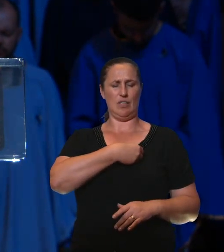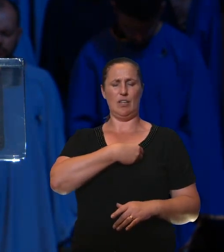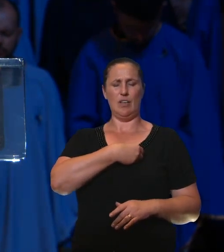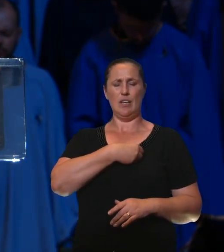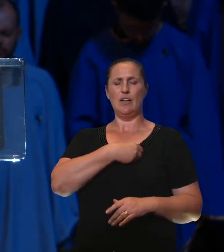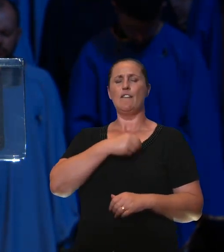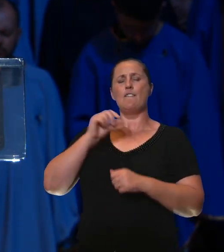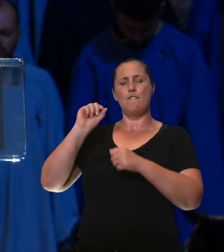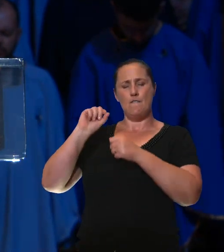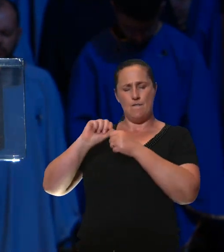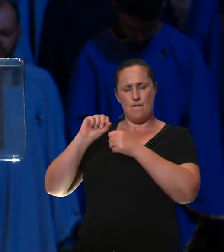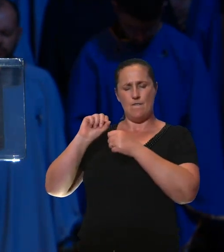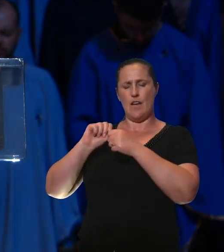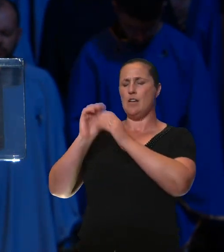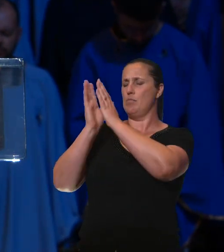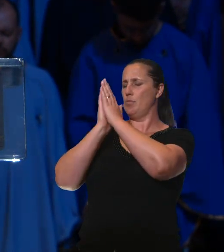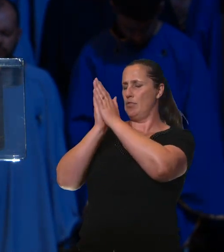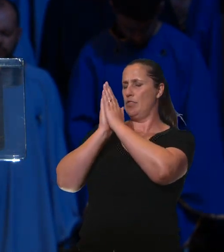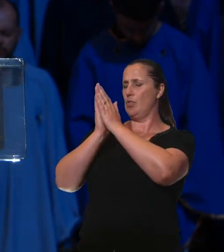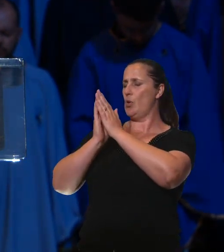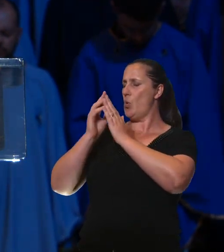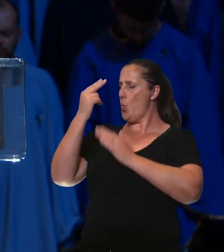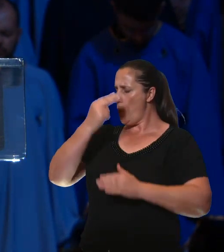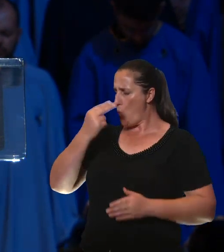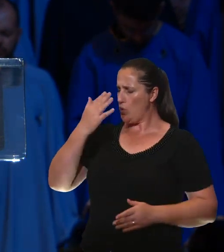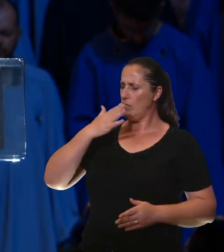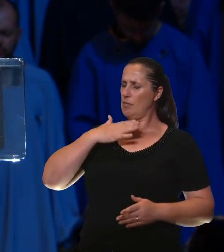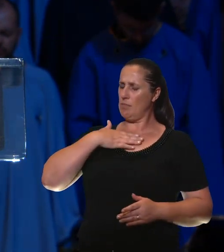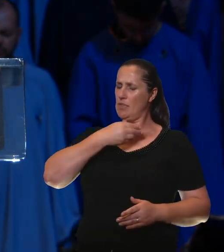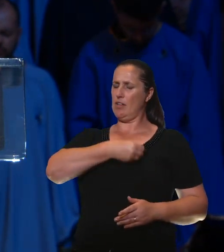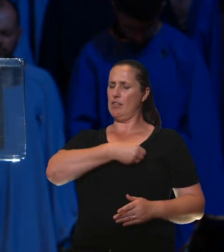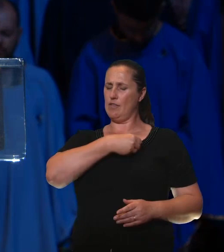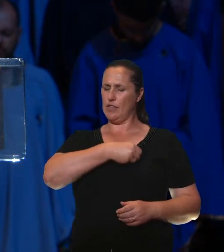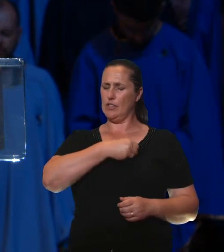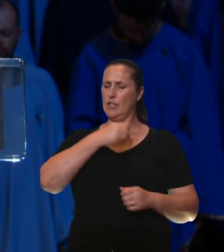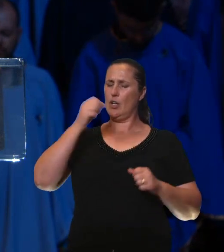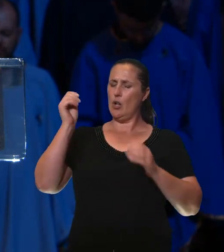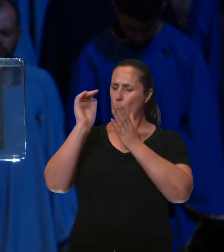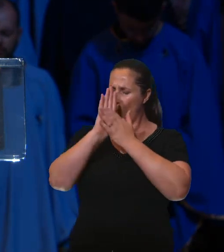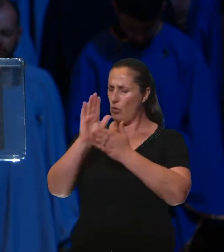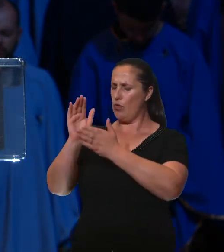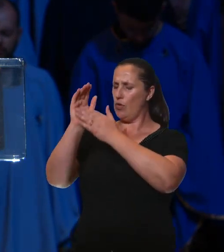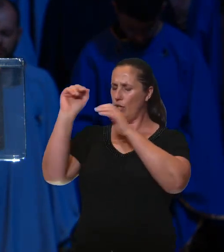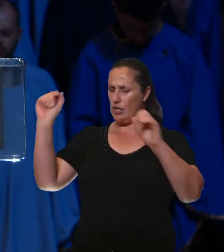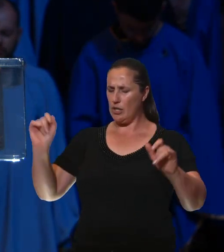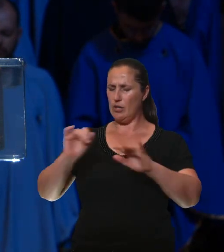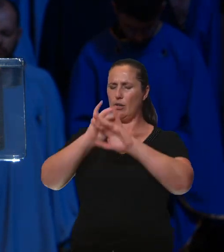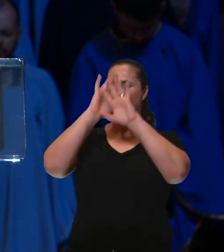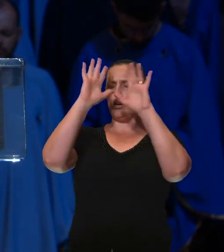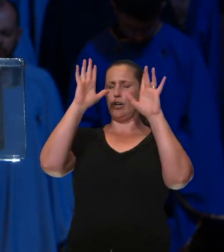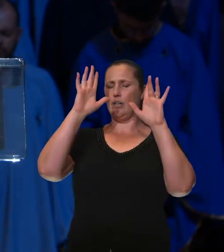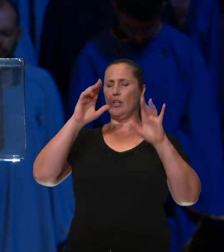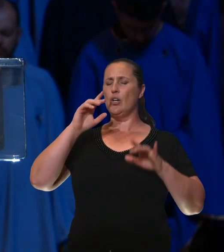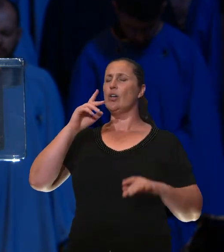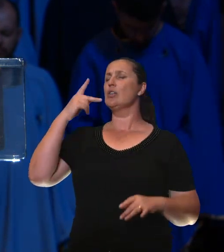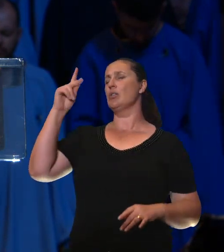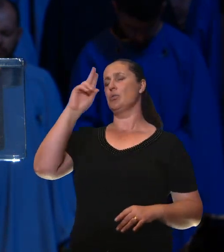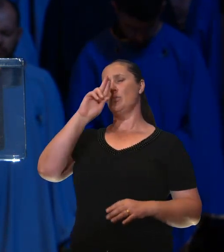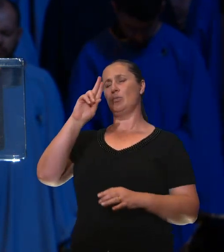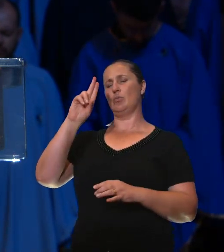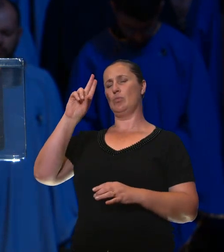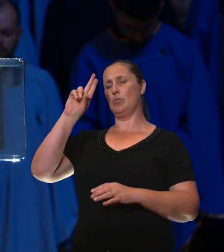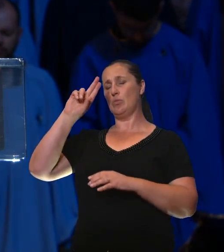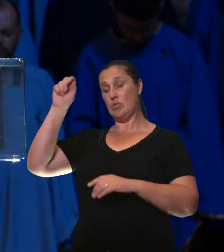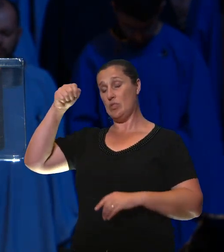seja feito. Que o Senhor possa me usar para louvor e glória do Teu santo e eterno nome. É o que